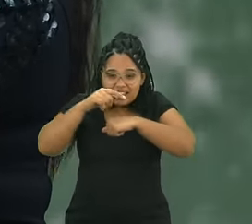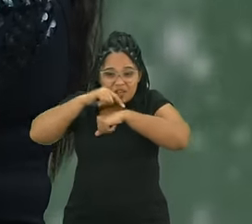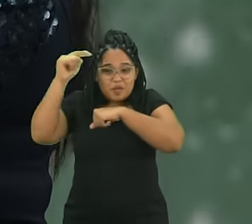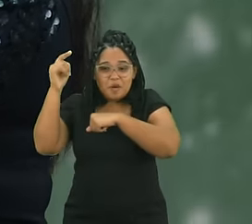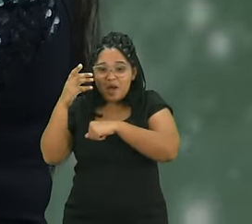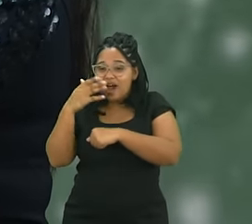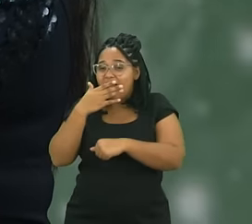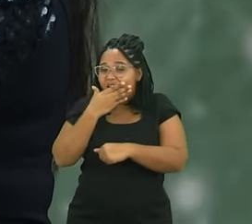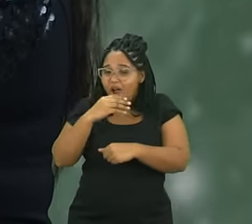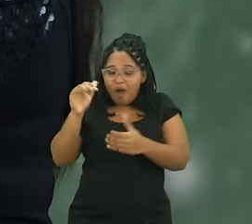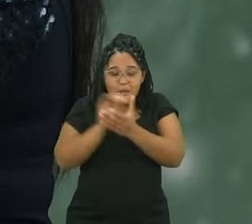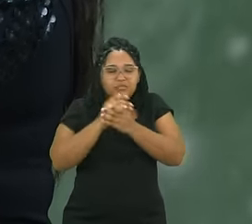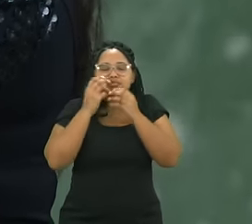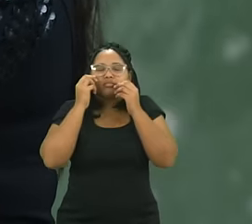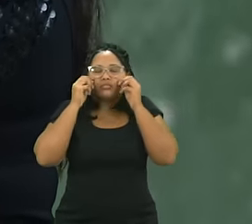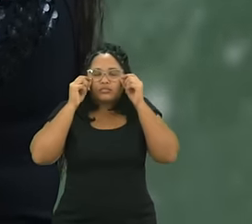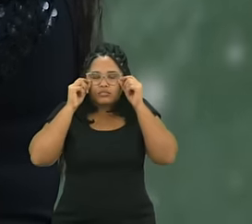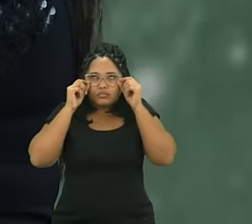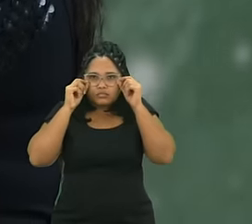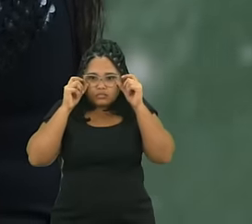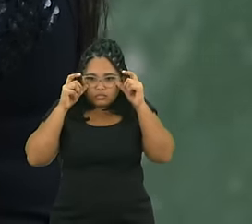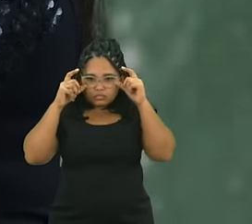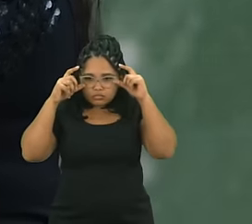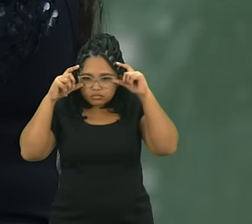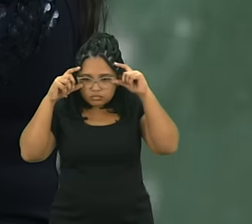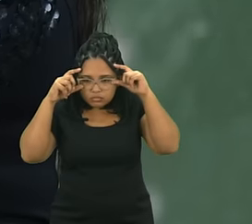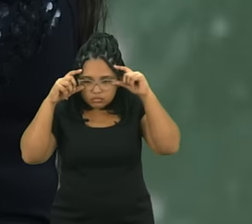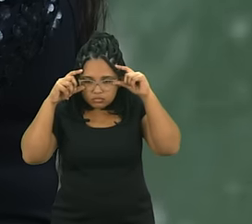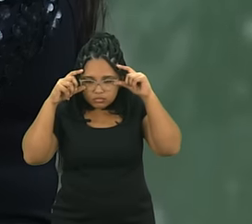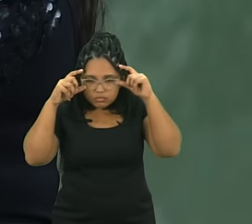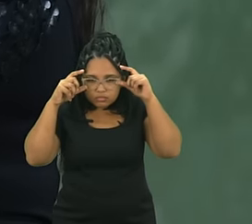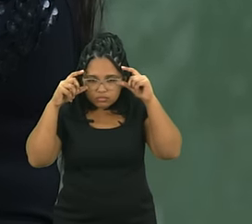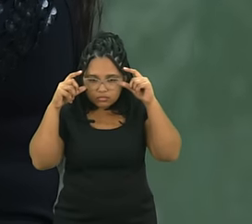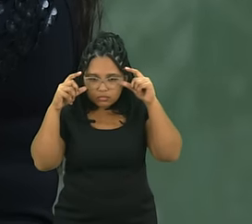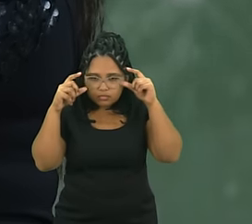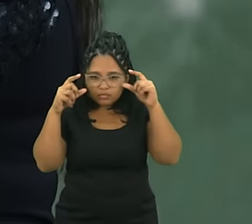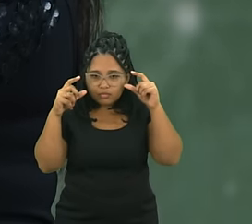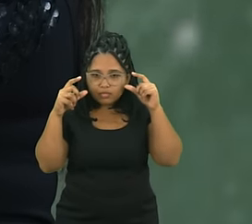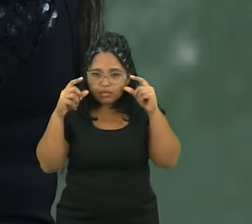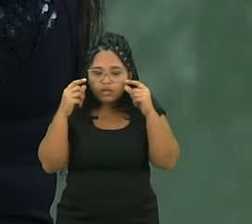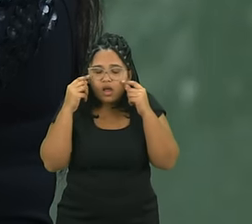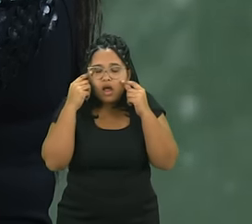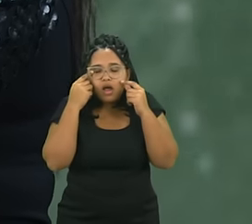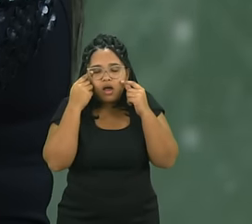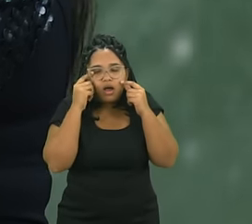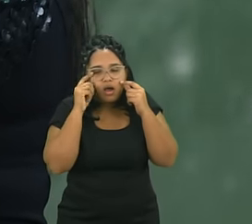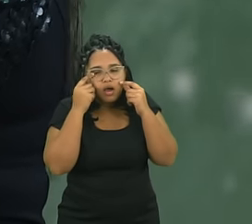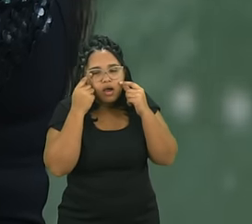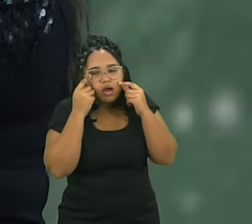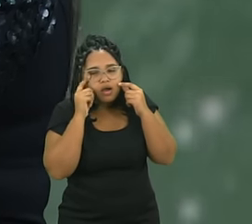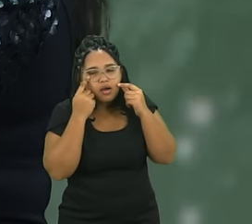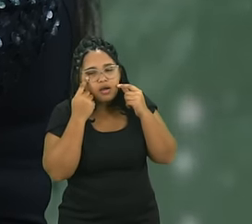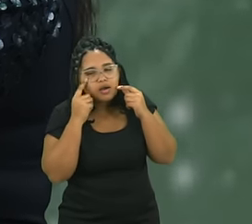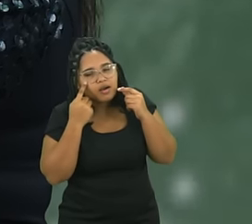estava entubado, ele estava sedado. Ele abriu os olhos e caiu uma lágrima. E eu